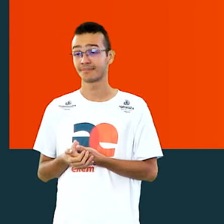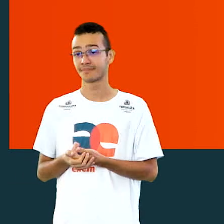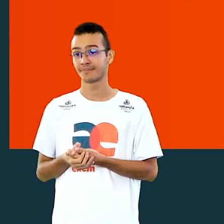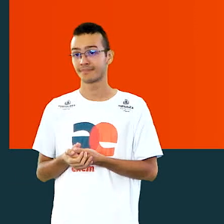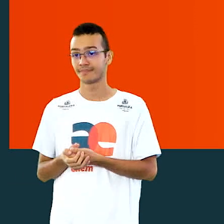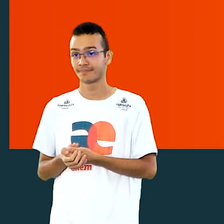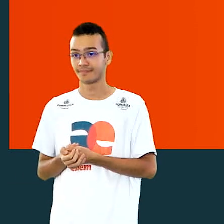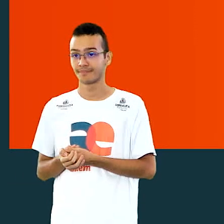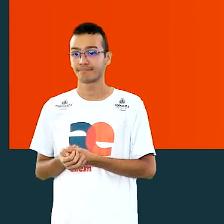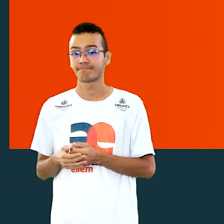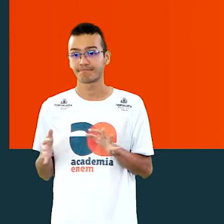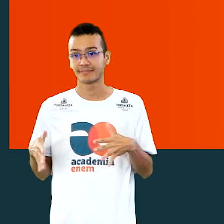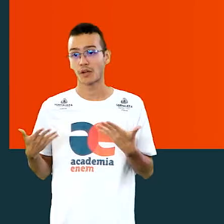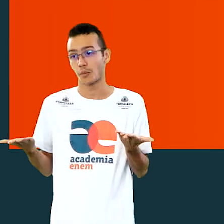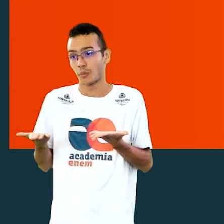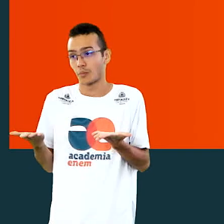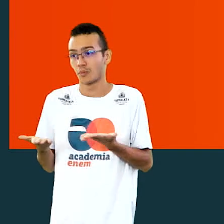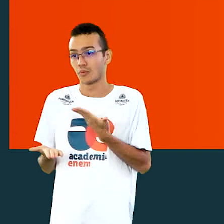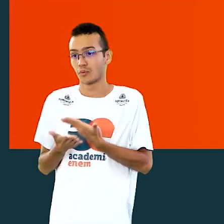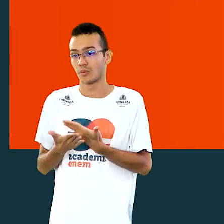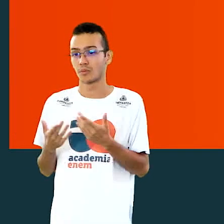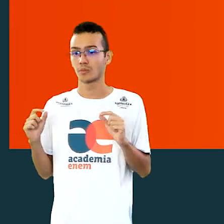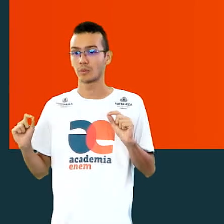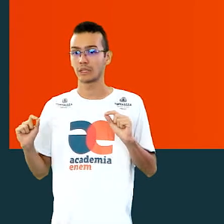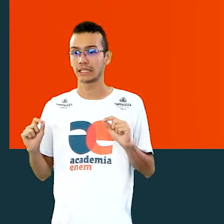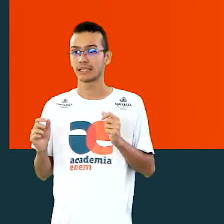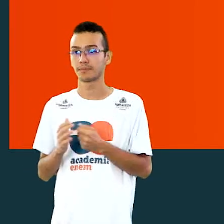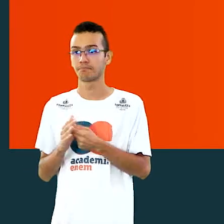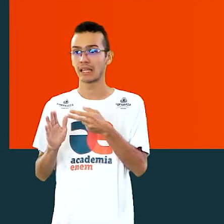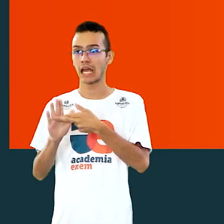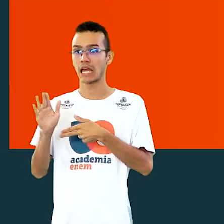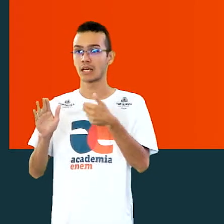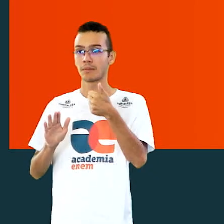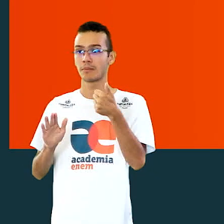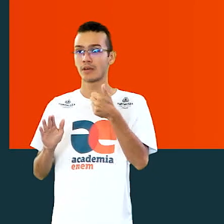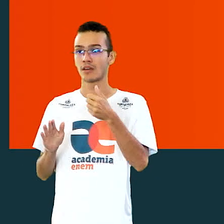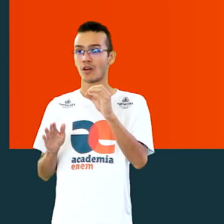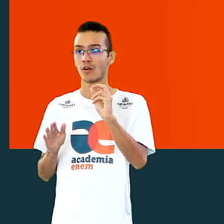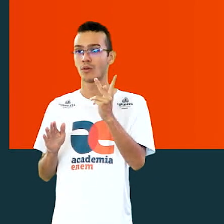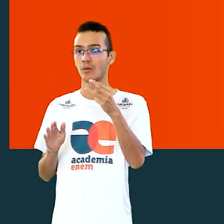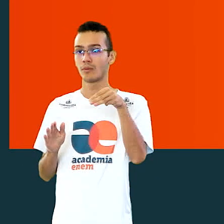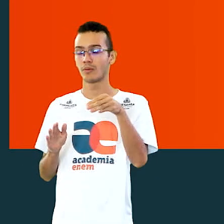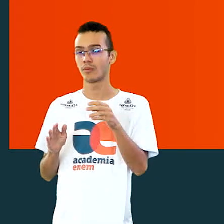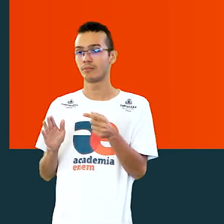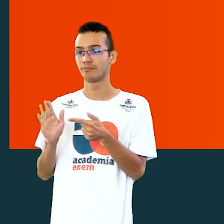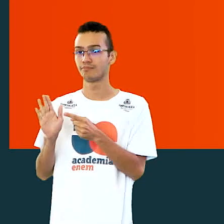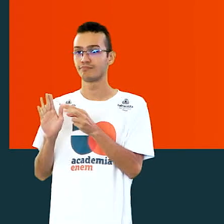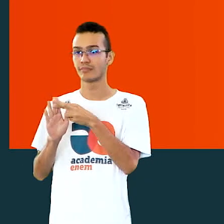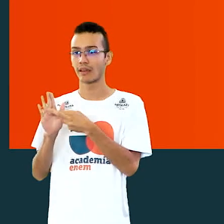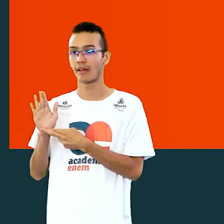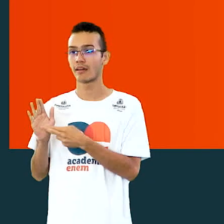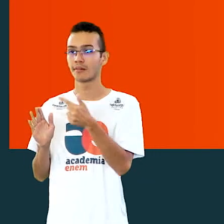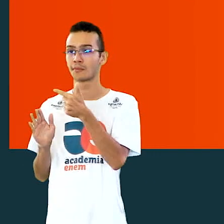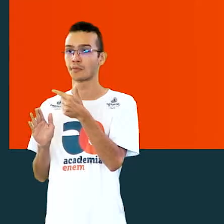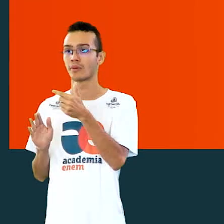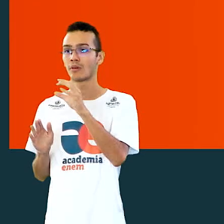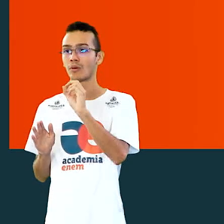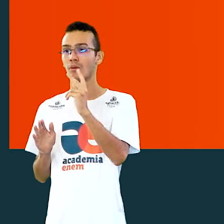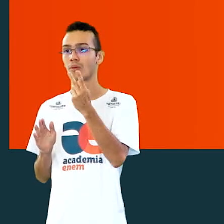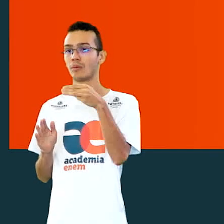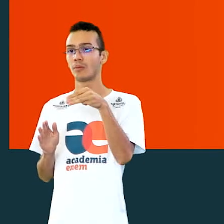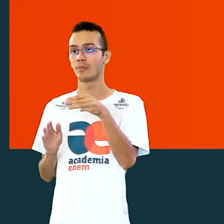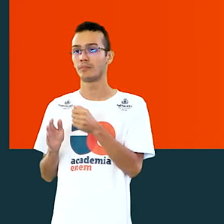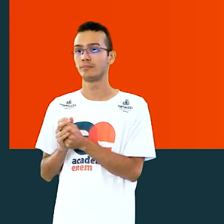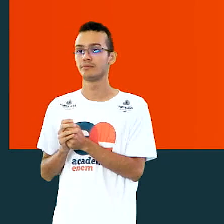hoje? Primeira lei de Ohm, segunda lei de Ohm, potência dos aparelhos, consumo